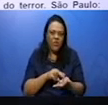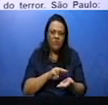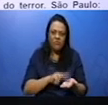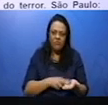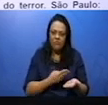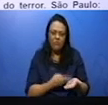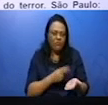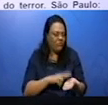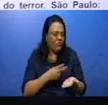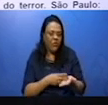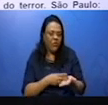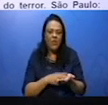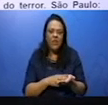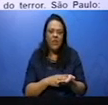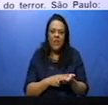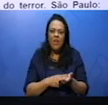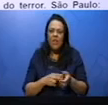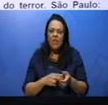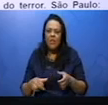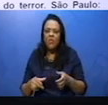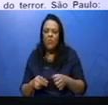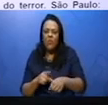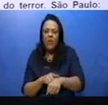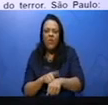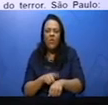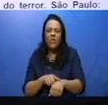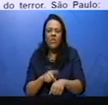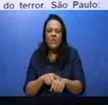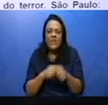Então, toda uma aura de mistério, de terror,